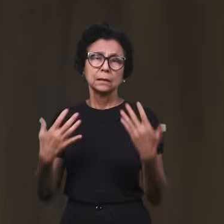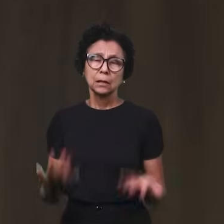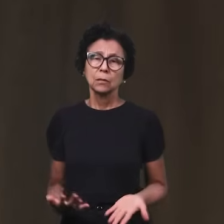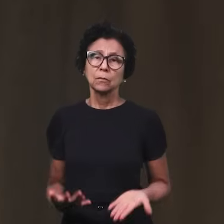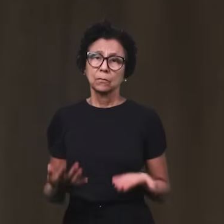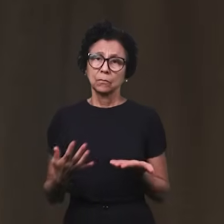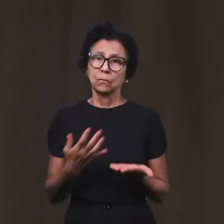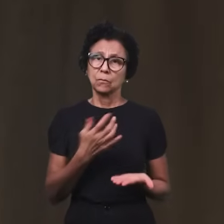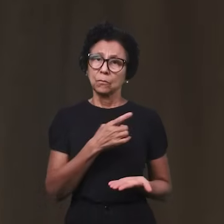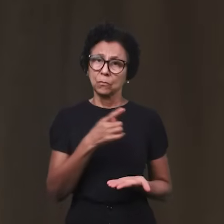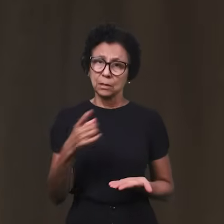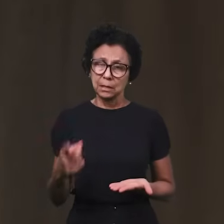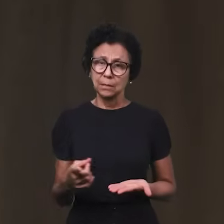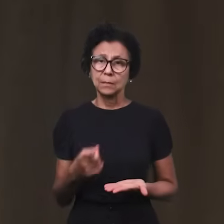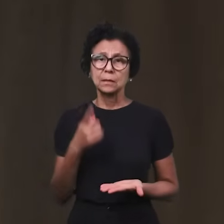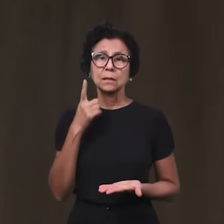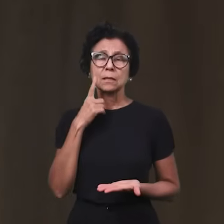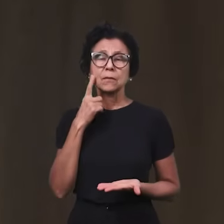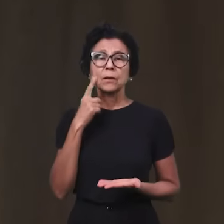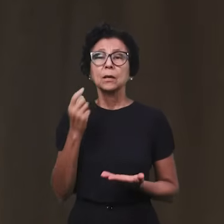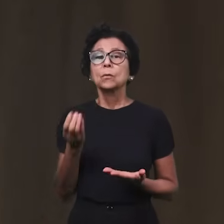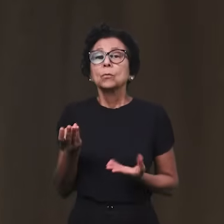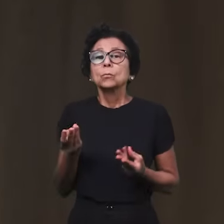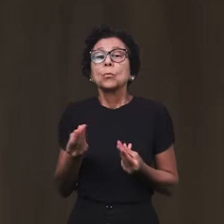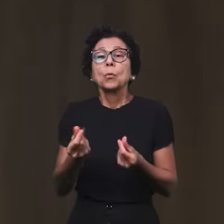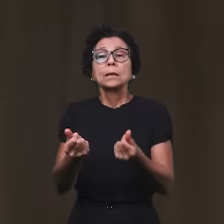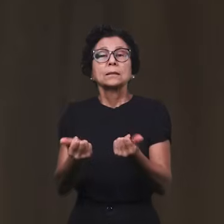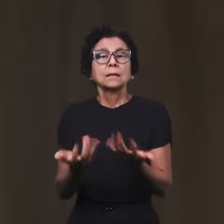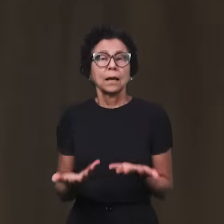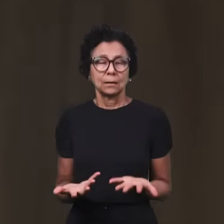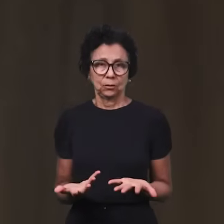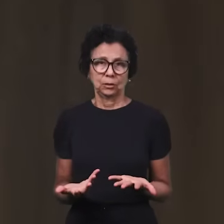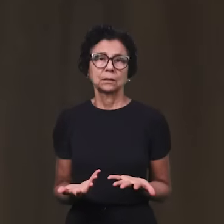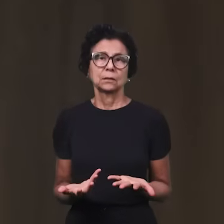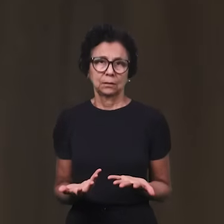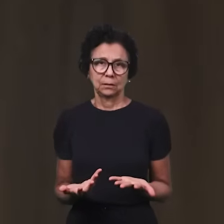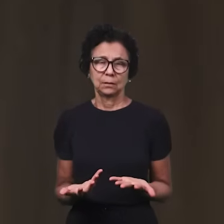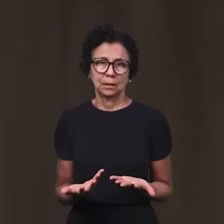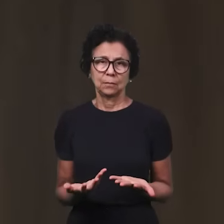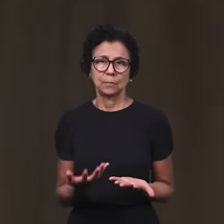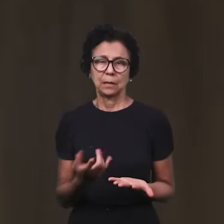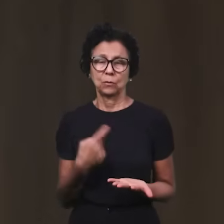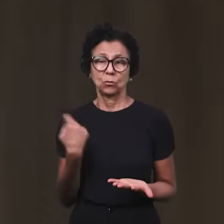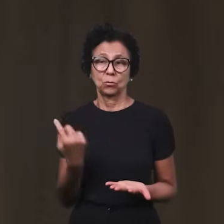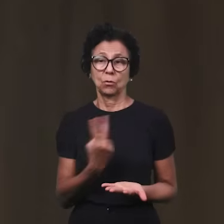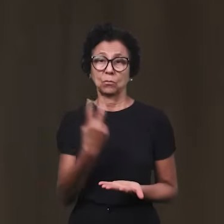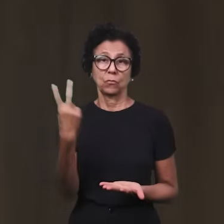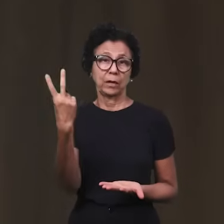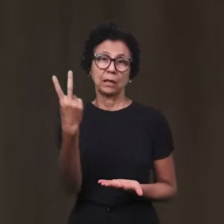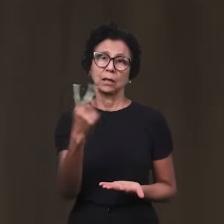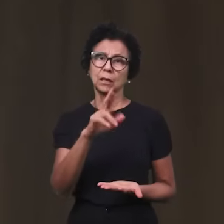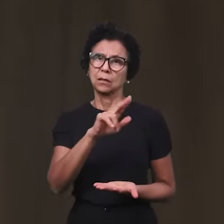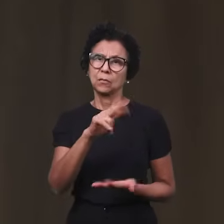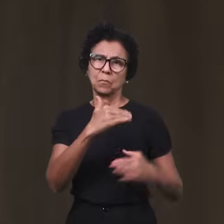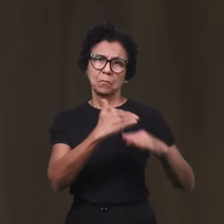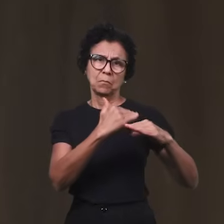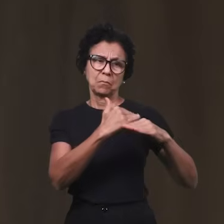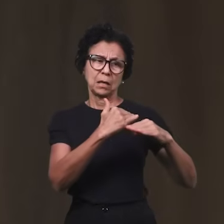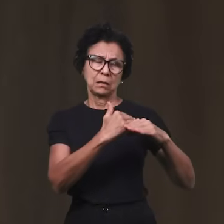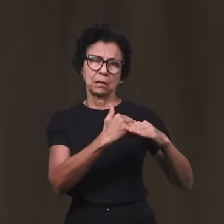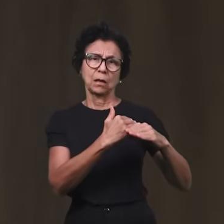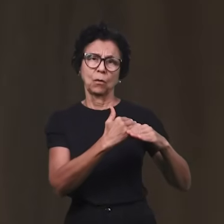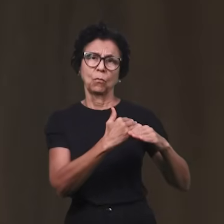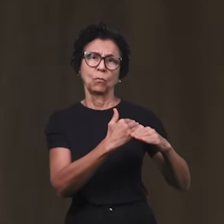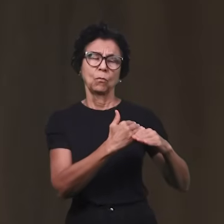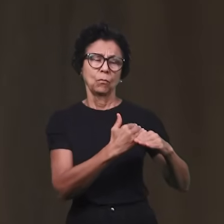é e entender quais as suas qualidades. Nós não vamos deixar o autocuidado, mas o nosso valor não está nesse padrão de beleza que o